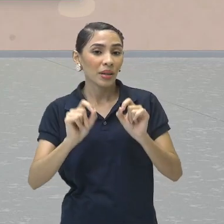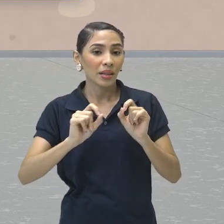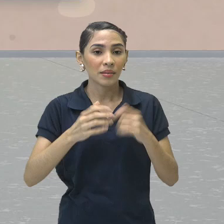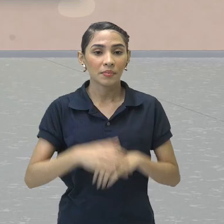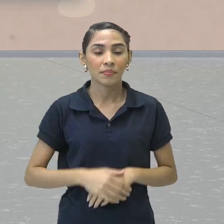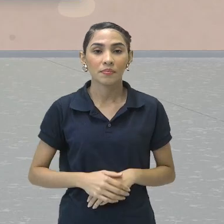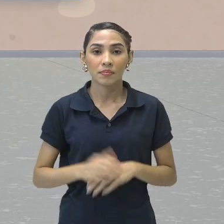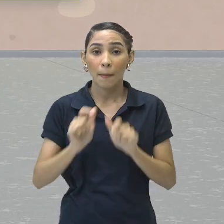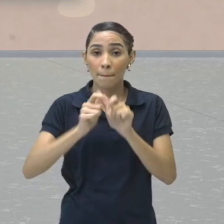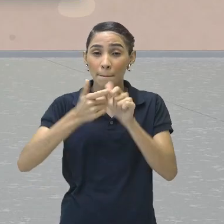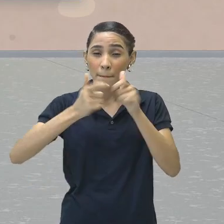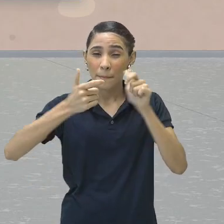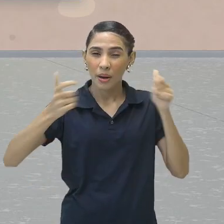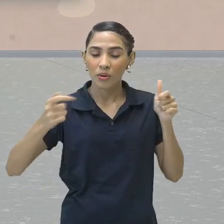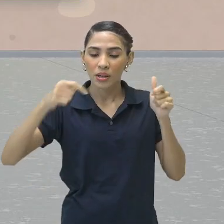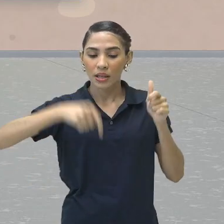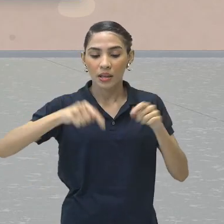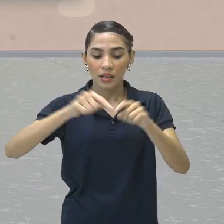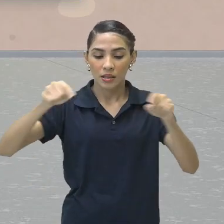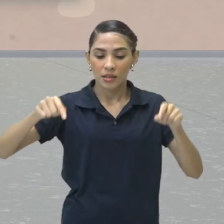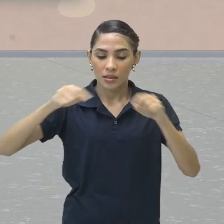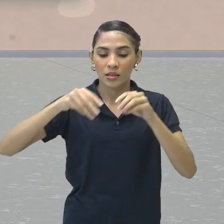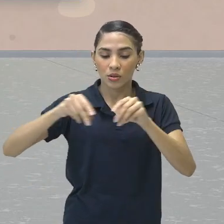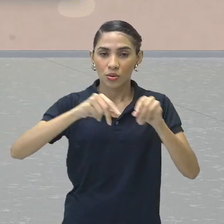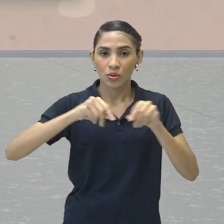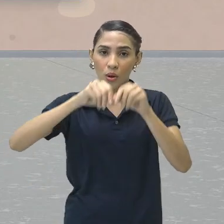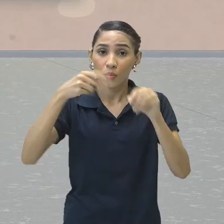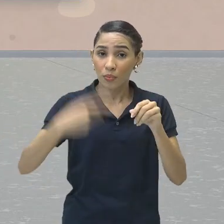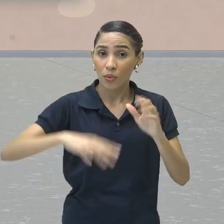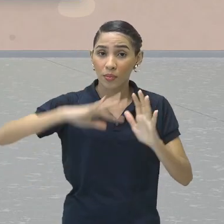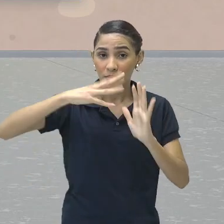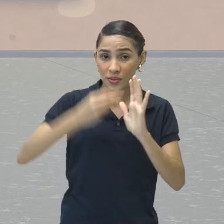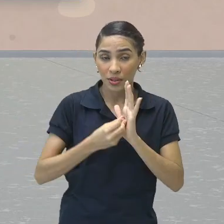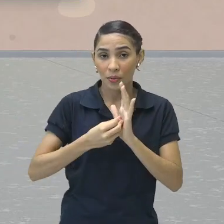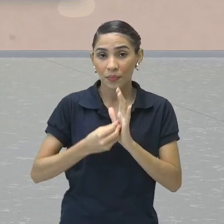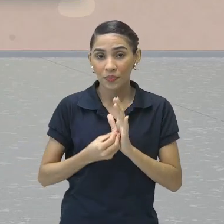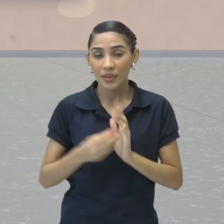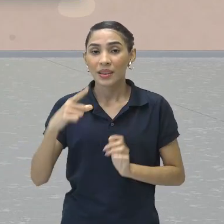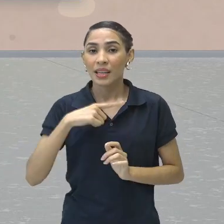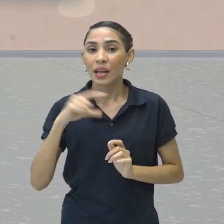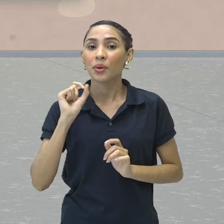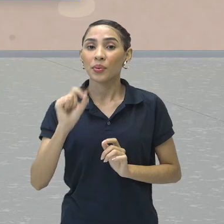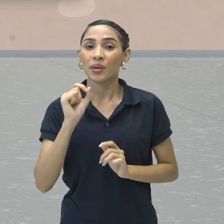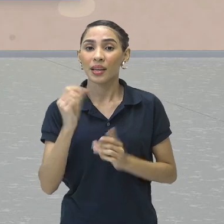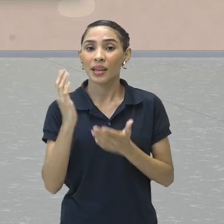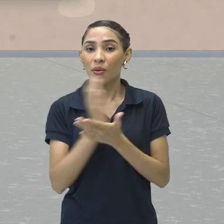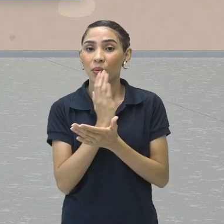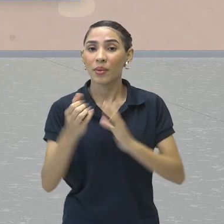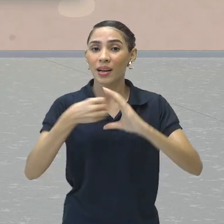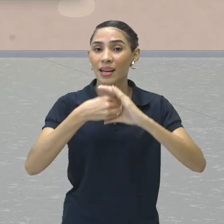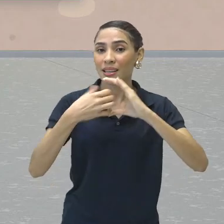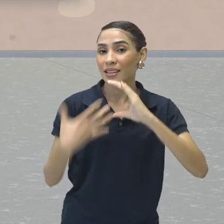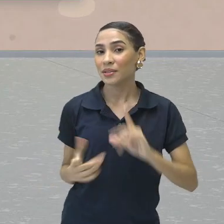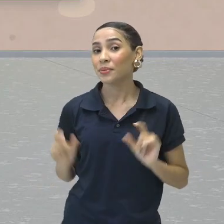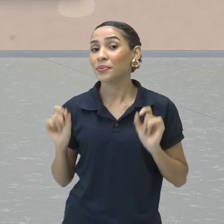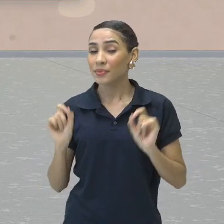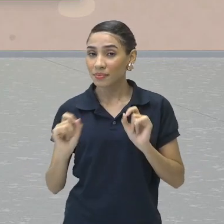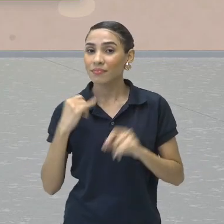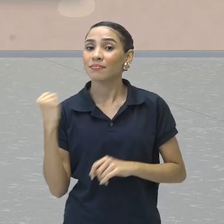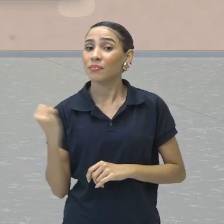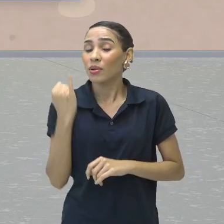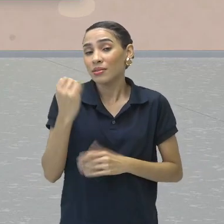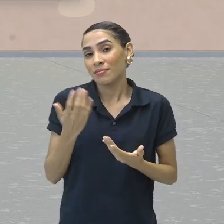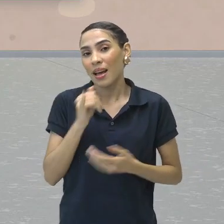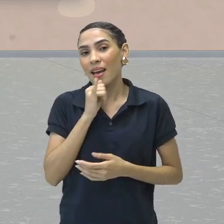da maioria dos solos aqui na região amazônica, os latossolos e etc., a gente tem algumas características que são muito importantes.